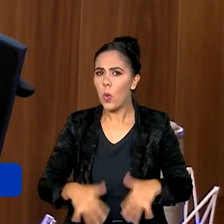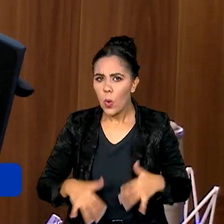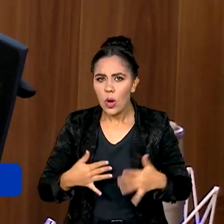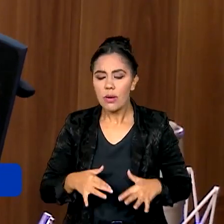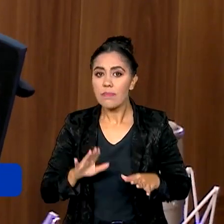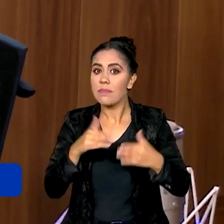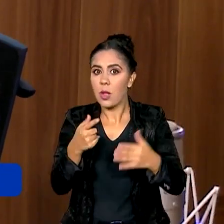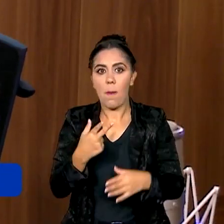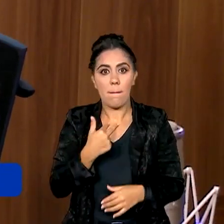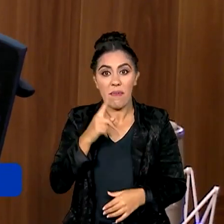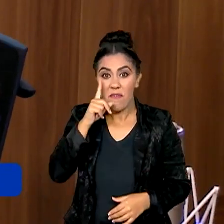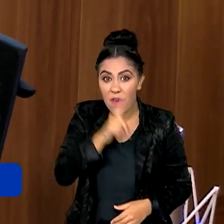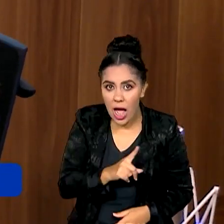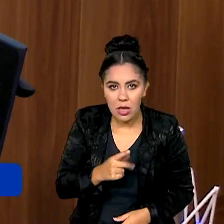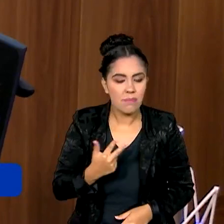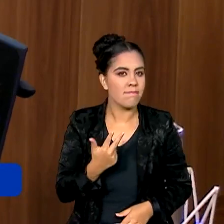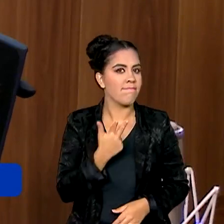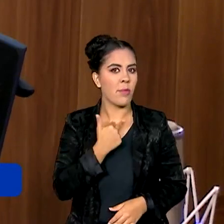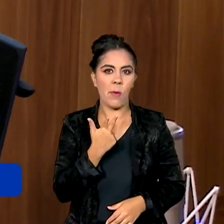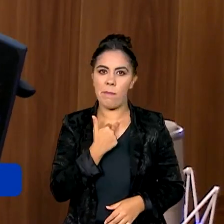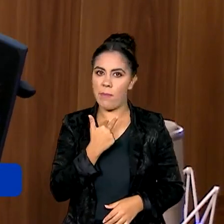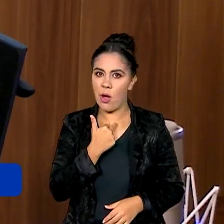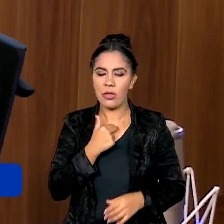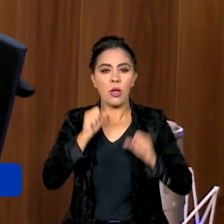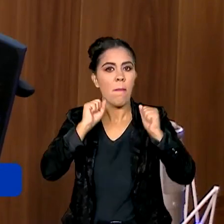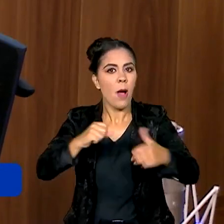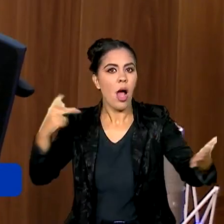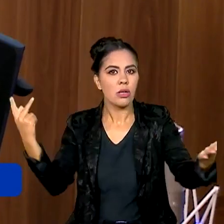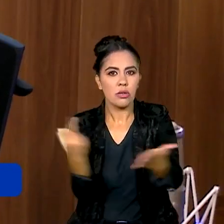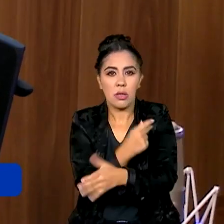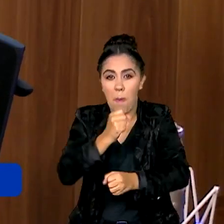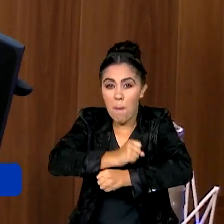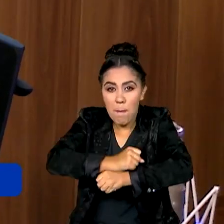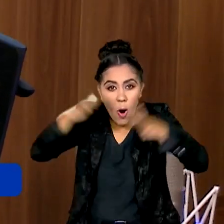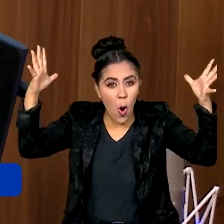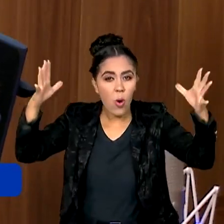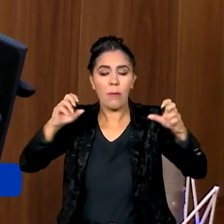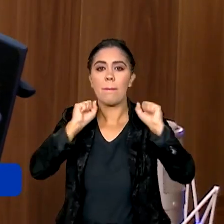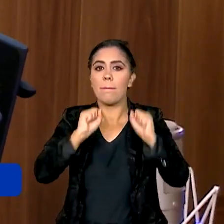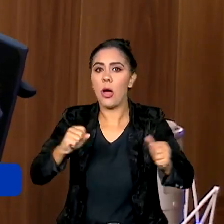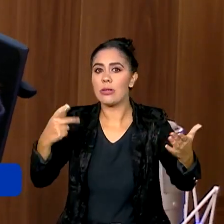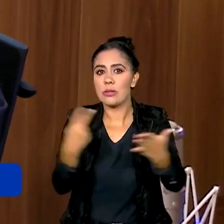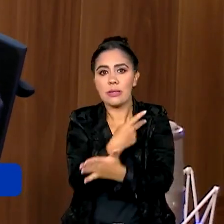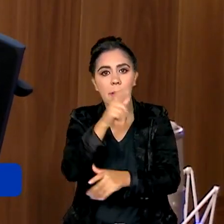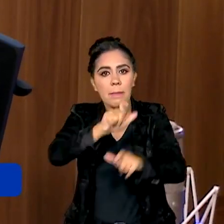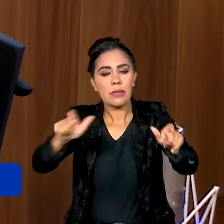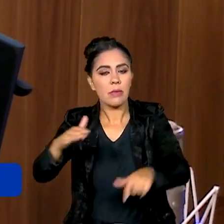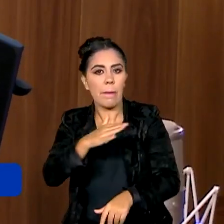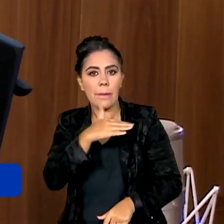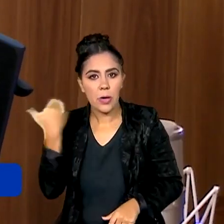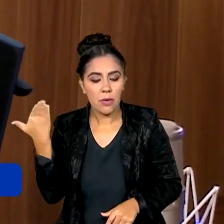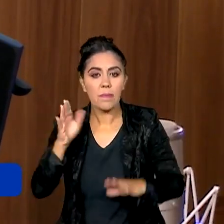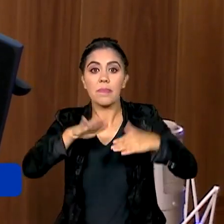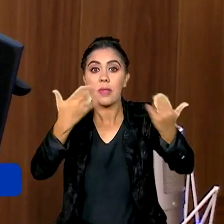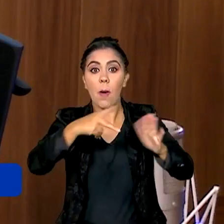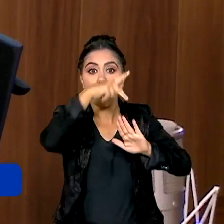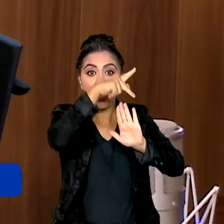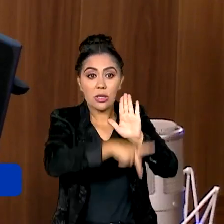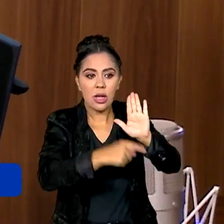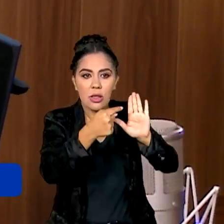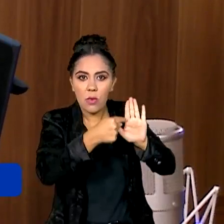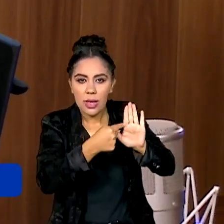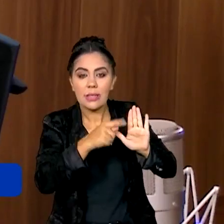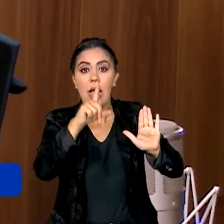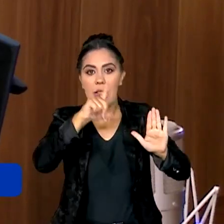não pode ter falha. Se tiver falha, pode ter incêndio, explosão, pode morrer gente. Então, quando você faz um projeto, tem um revisor